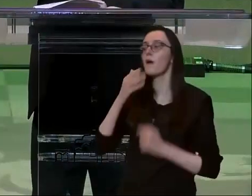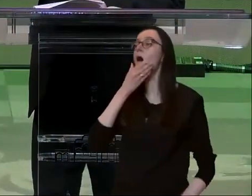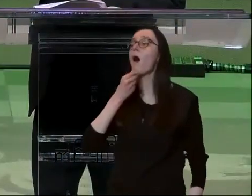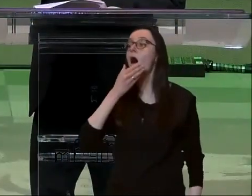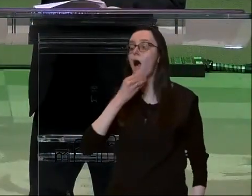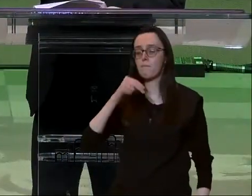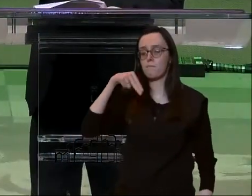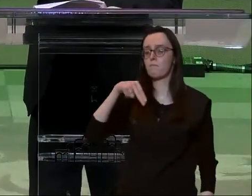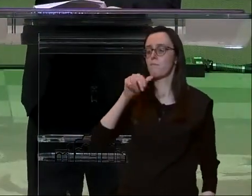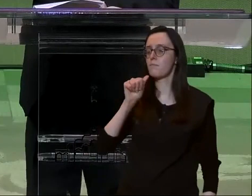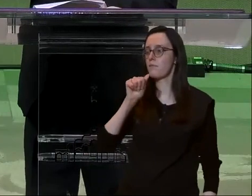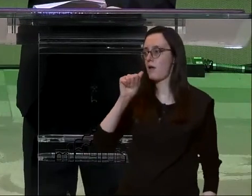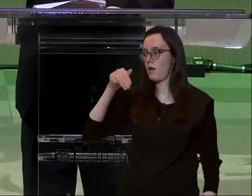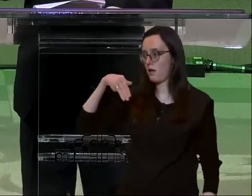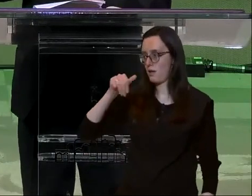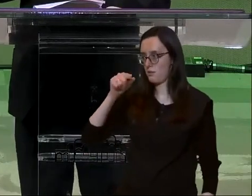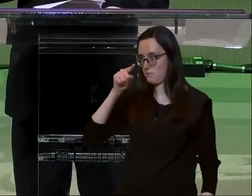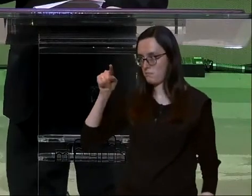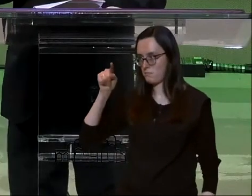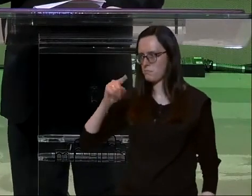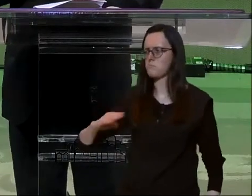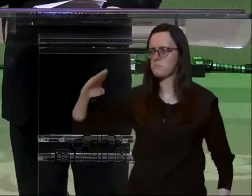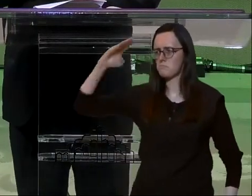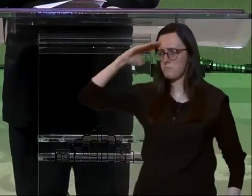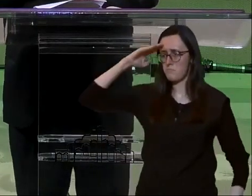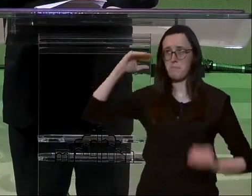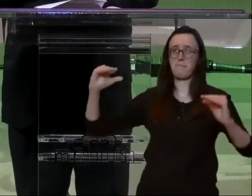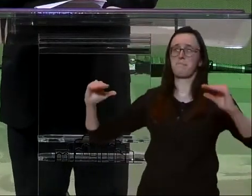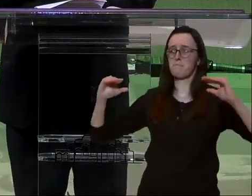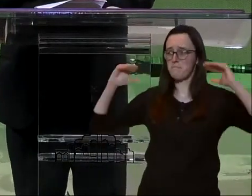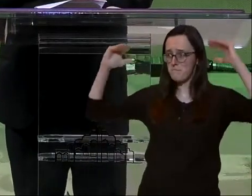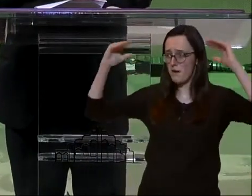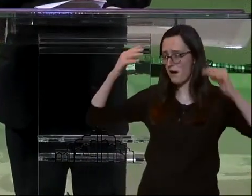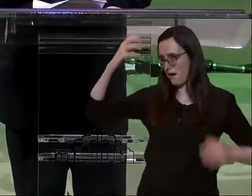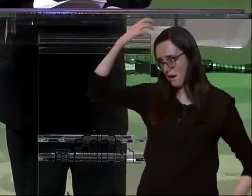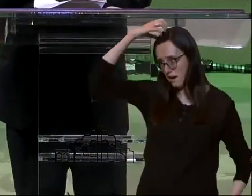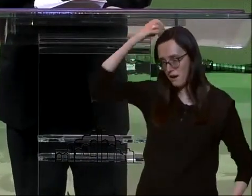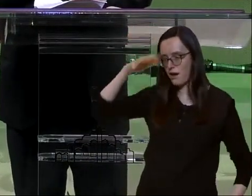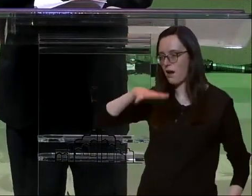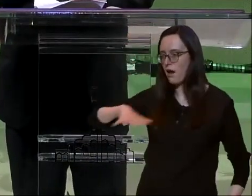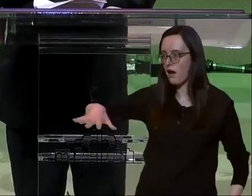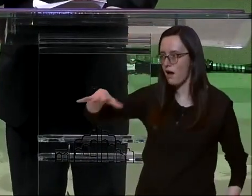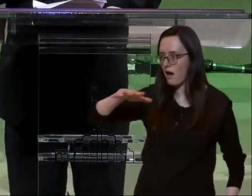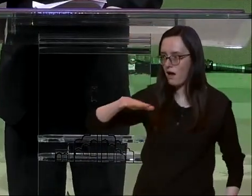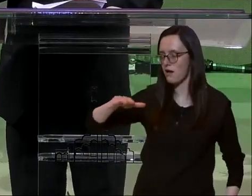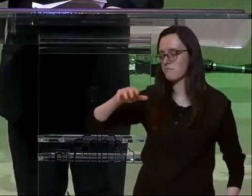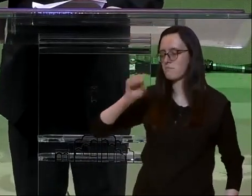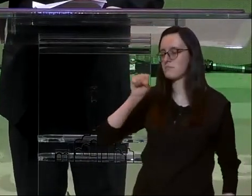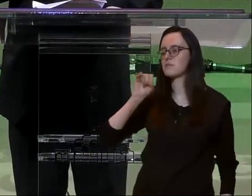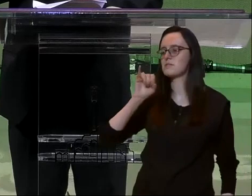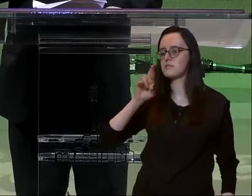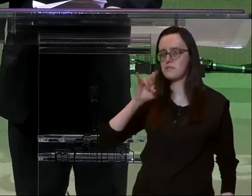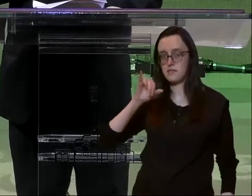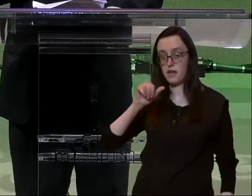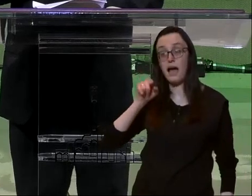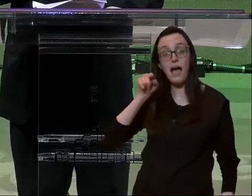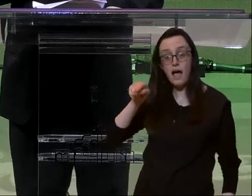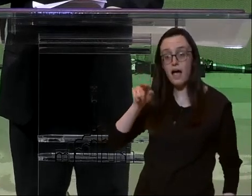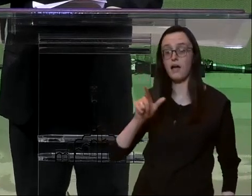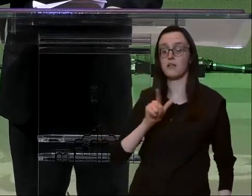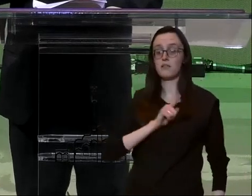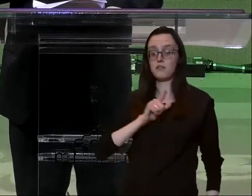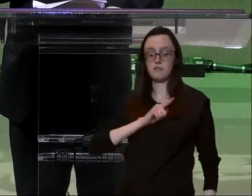Naamã, comandante do exército do rei da Síria, era grande homem diante do